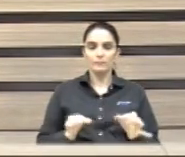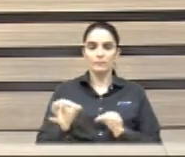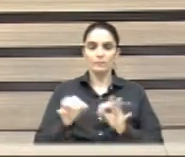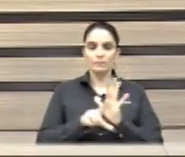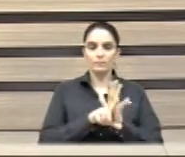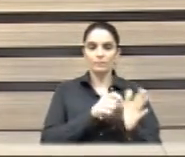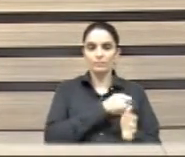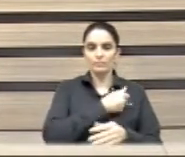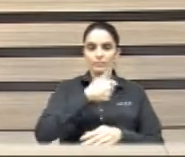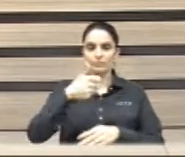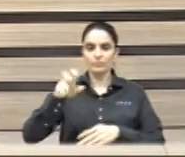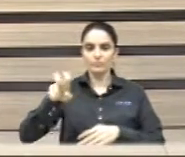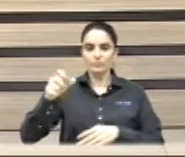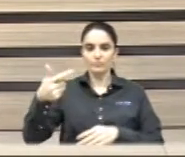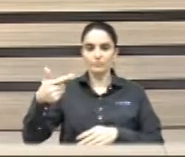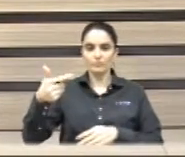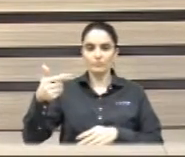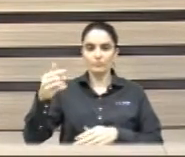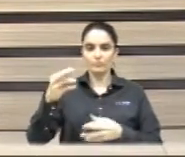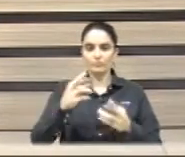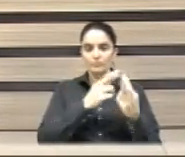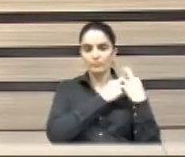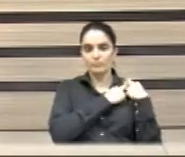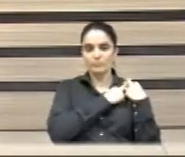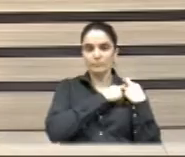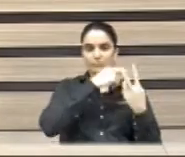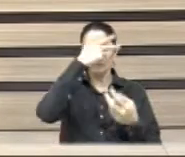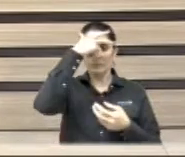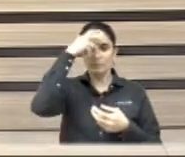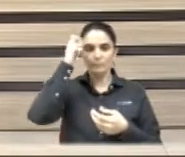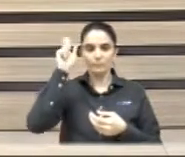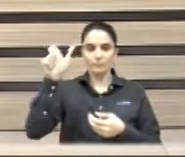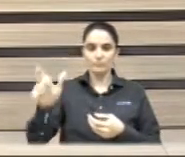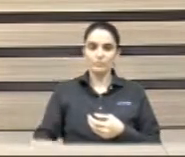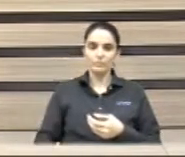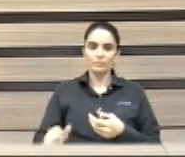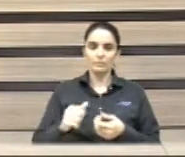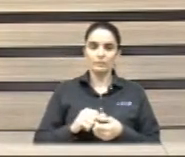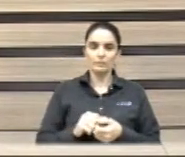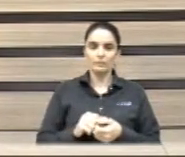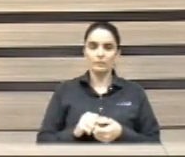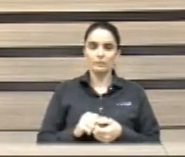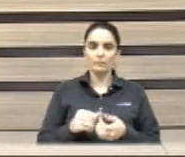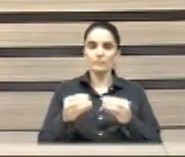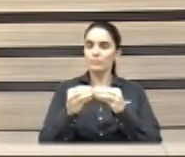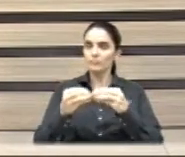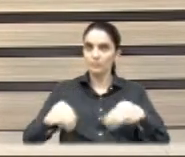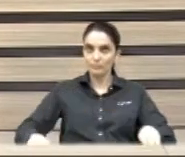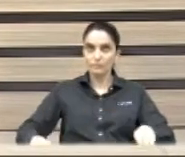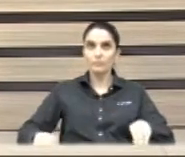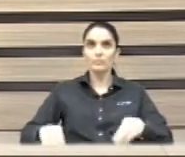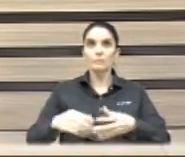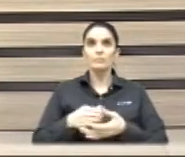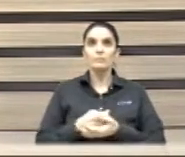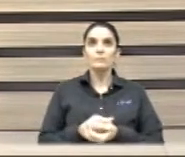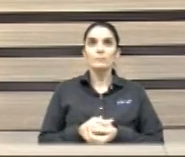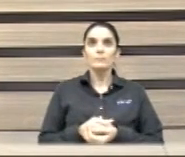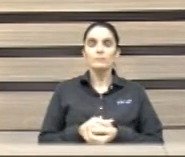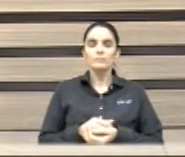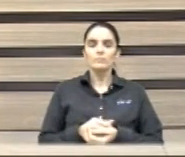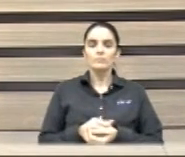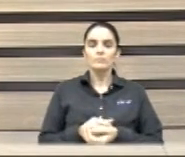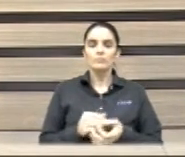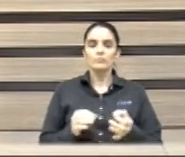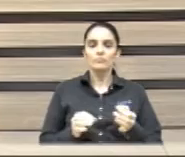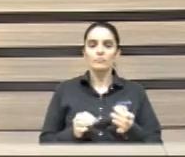projeto de lei número 152, de autoria do excelentíssimo senhor prefeito, está prejudicado. Projeto